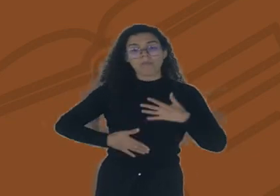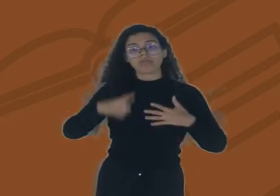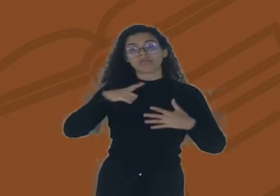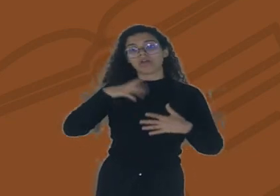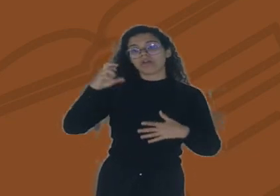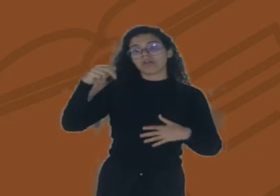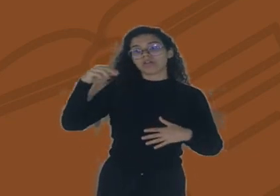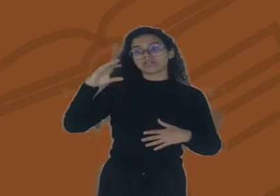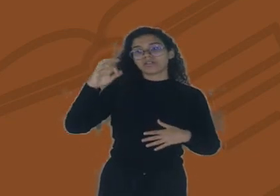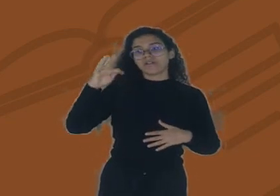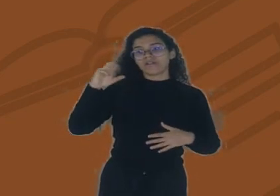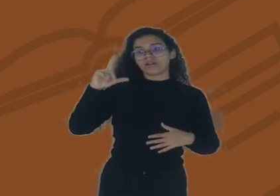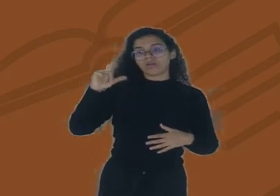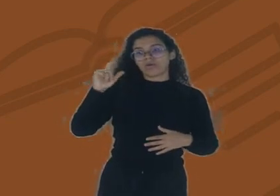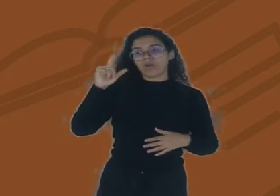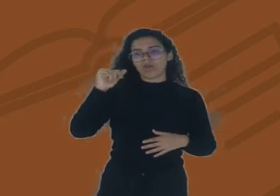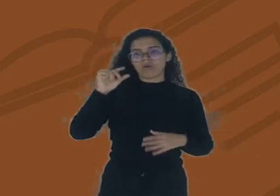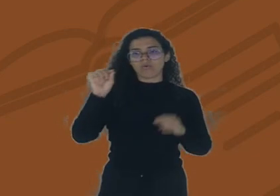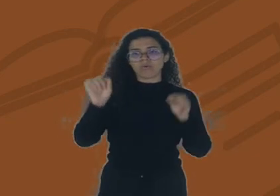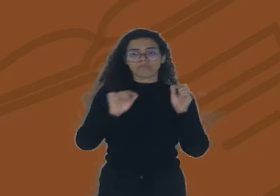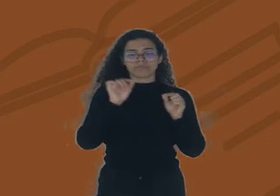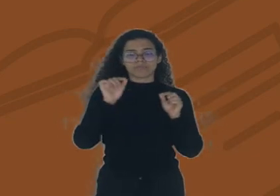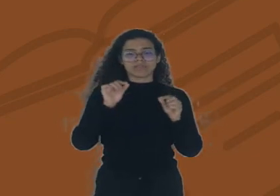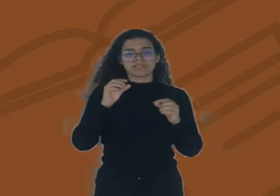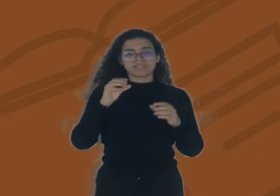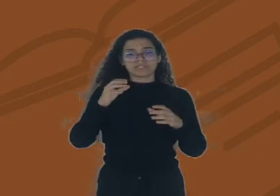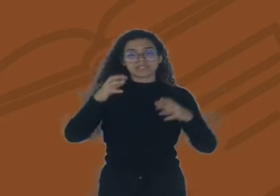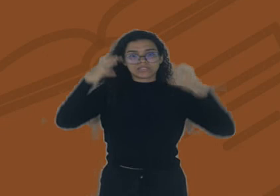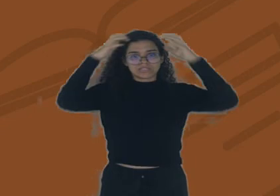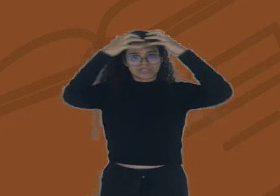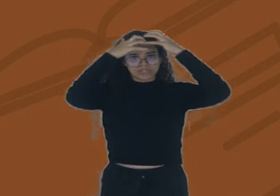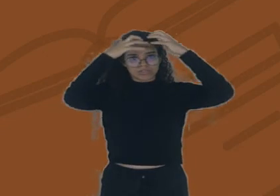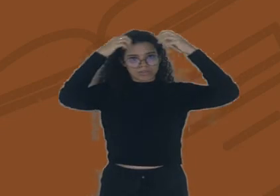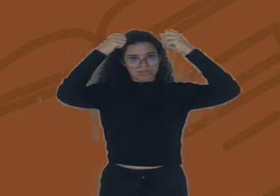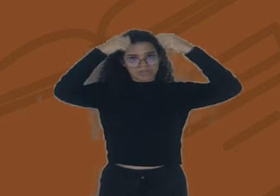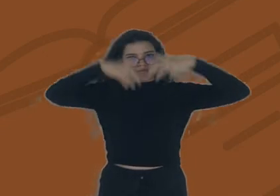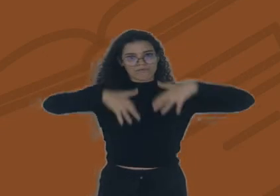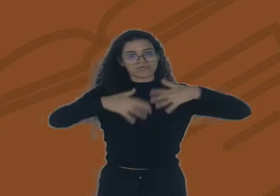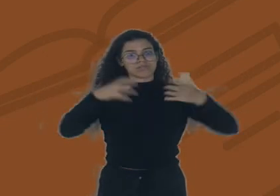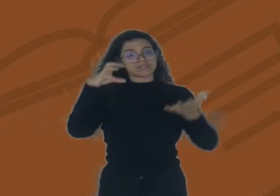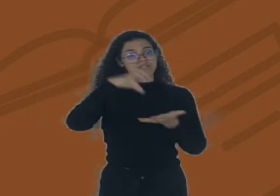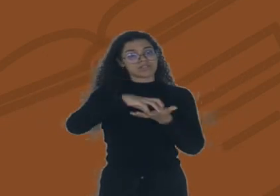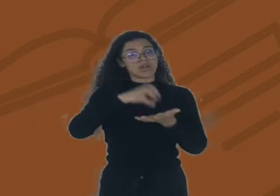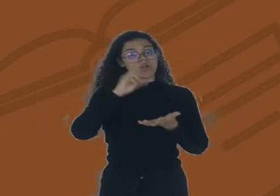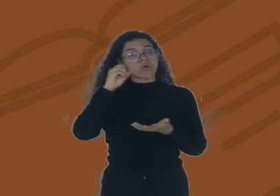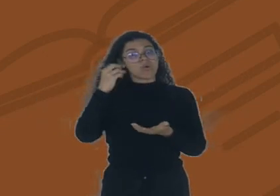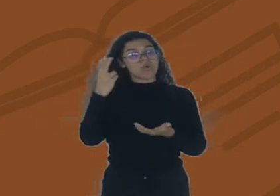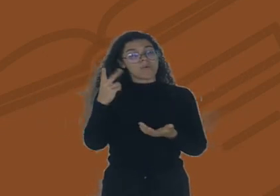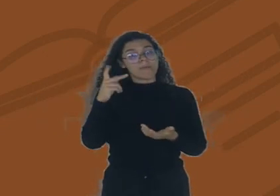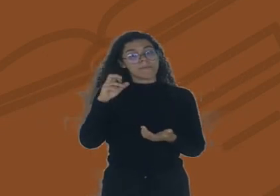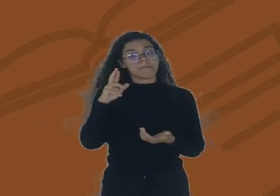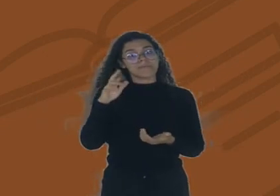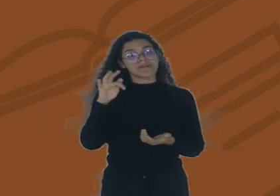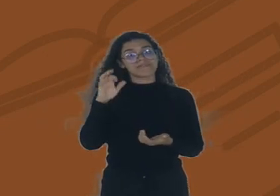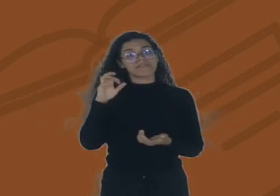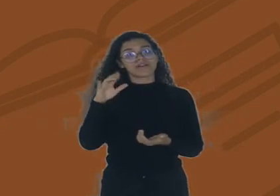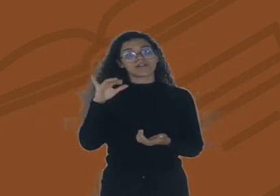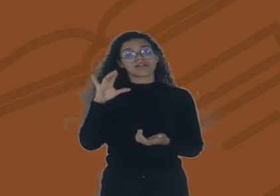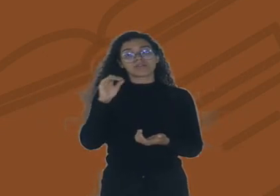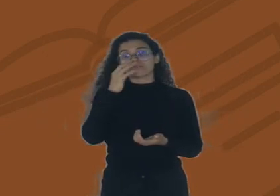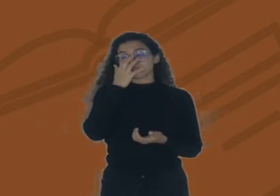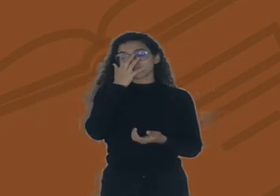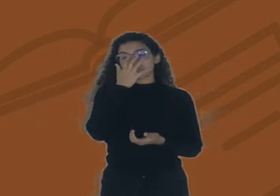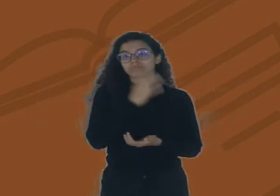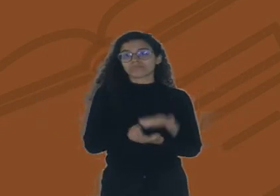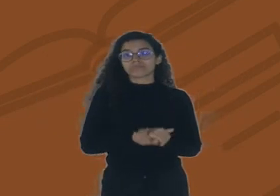Será que é no sistema nervoso central ou periférico? 5. Qual é o trajeto que o impulso nervoso faz?